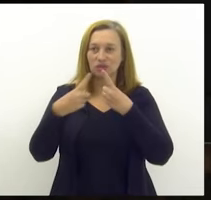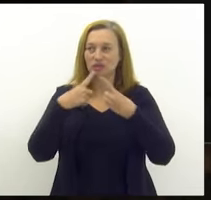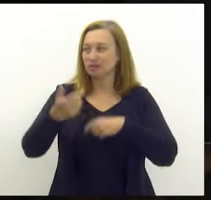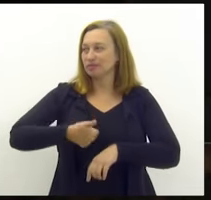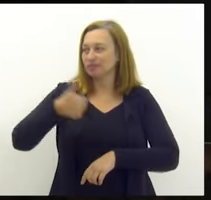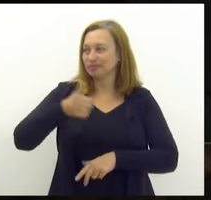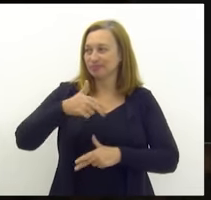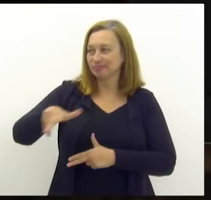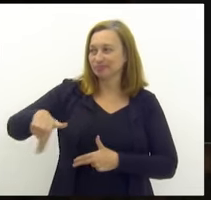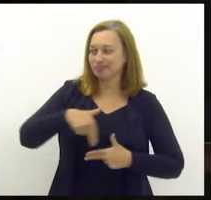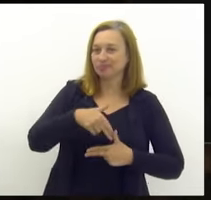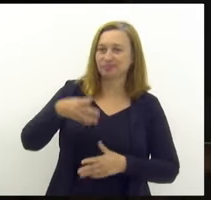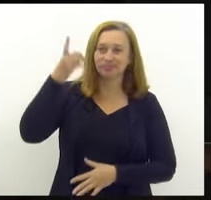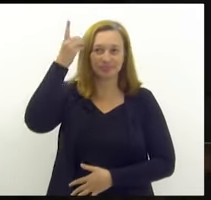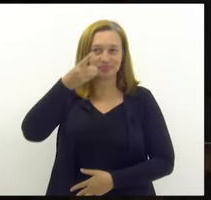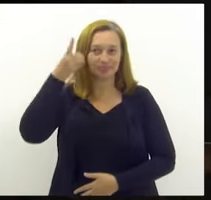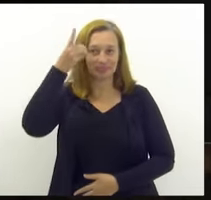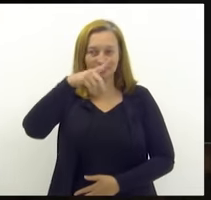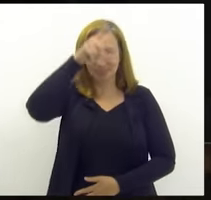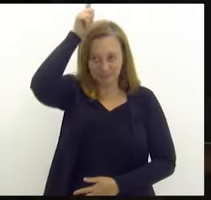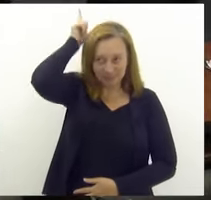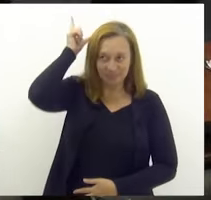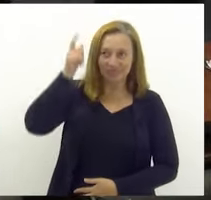inscrito deputado Luís